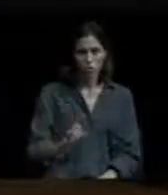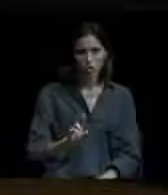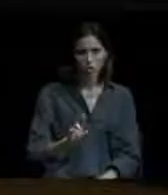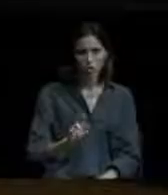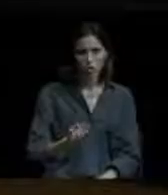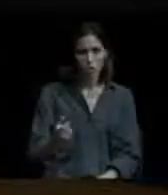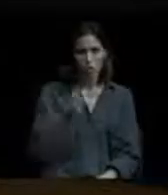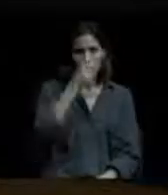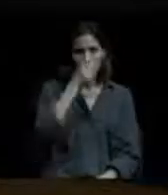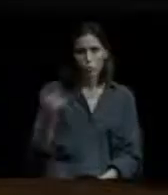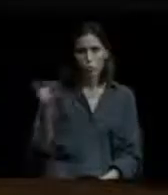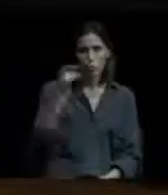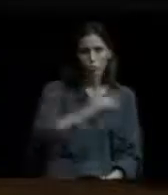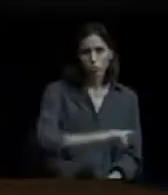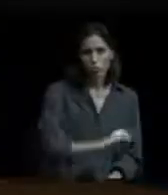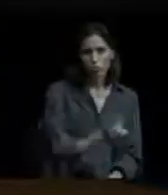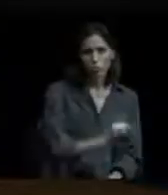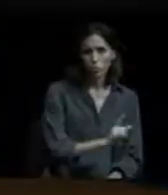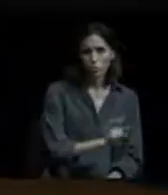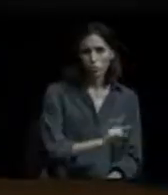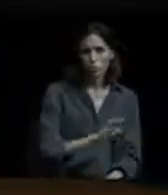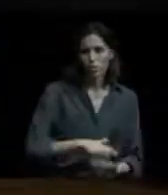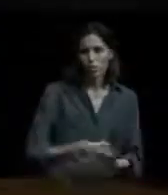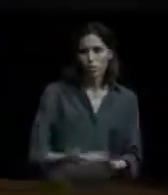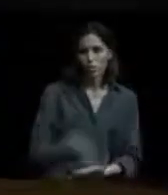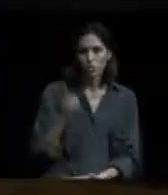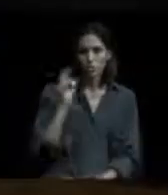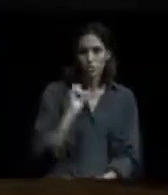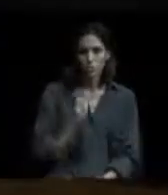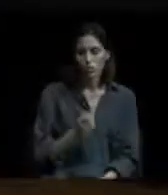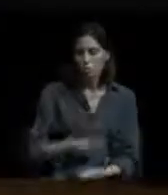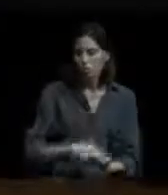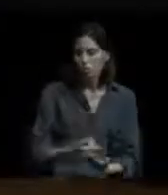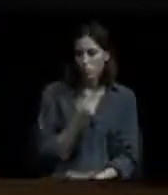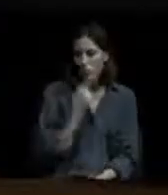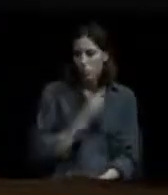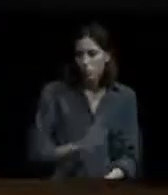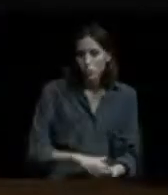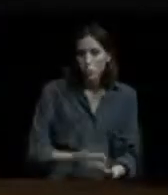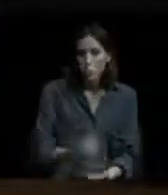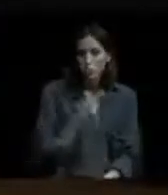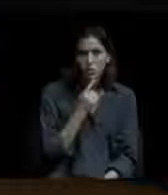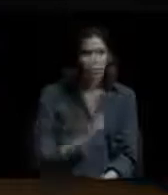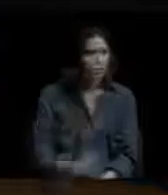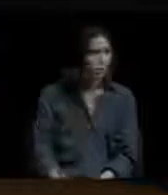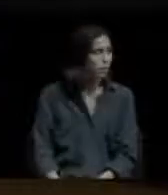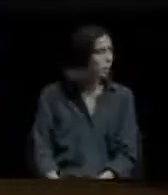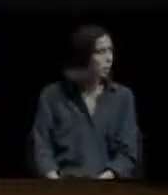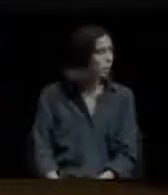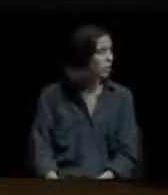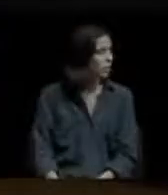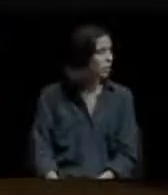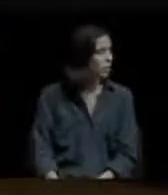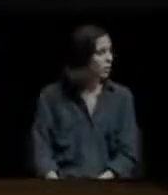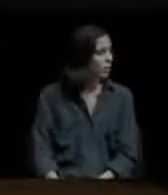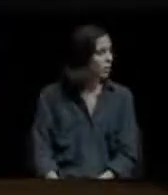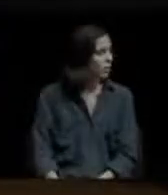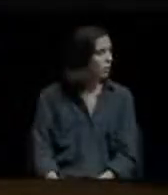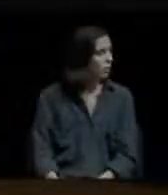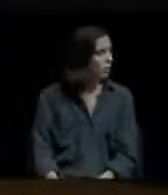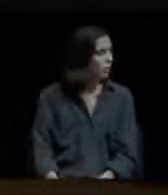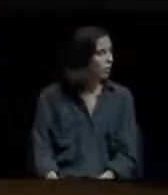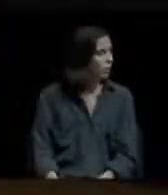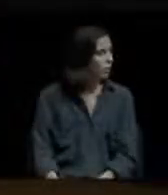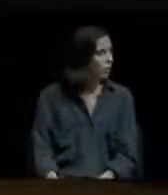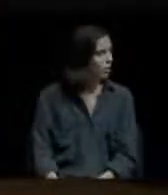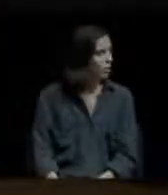que chegasse a Lisboa, relativa às chegadas através do aeroporto Humberto Delgado e do terminal de cruzeiros. Aguarda-se agora a revisão do Regulamento